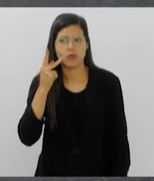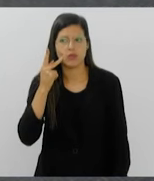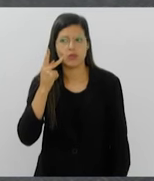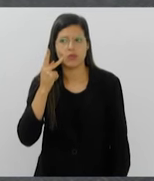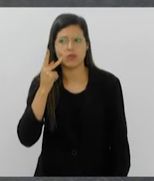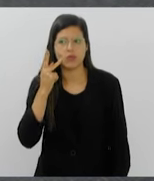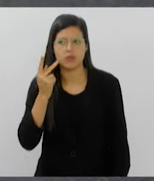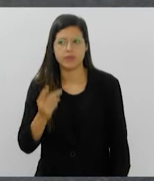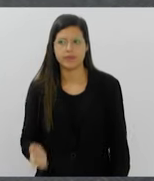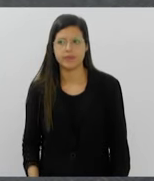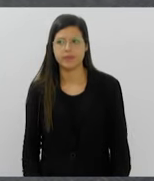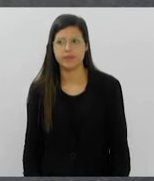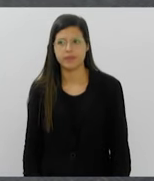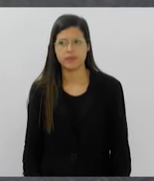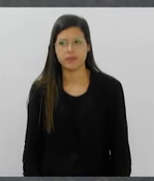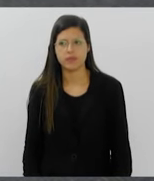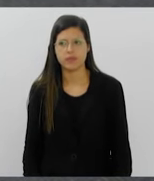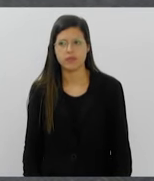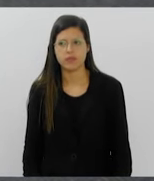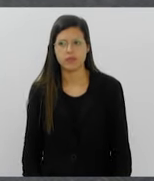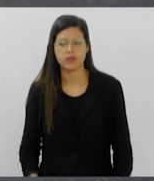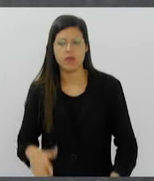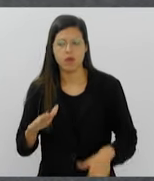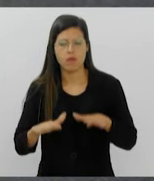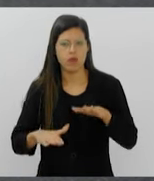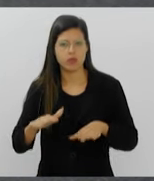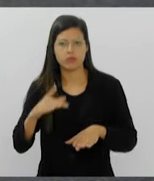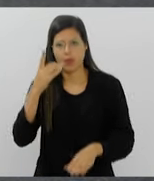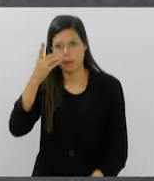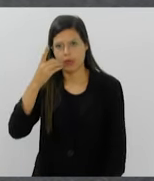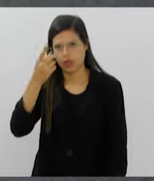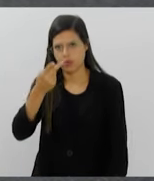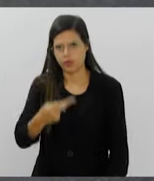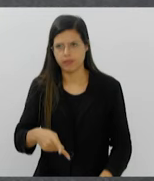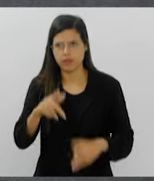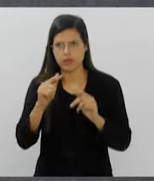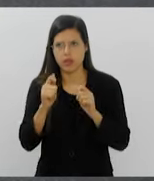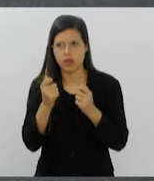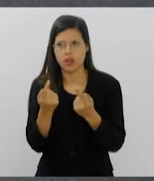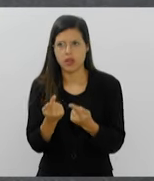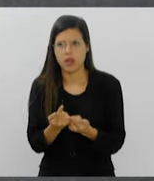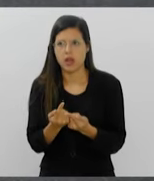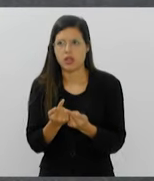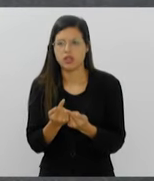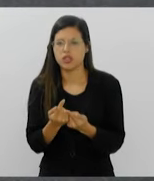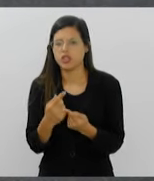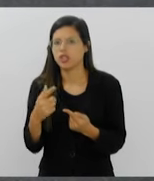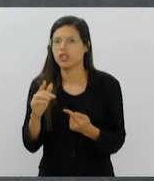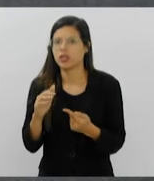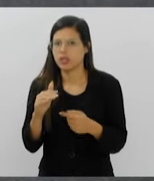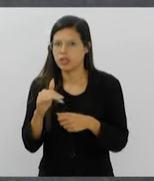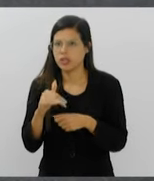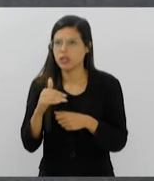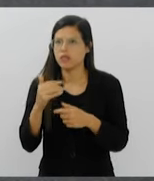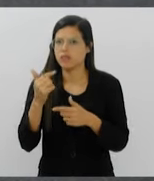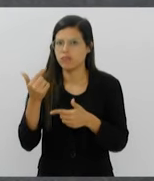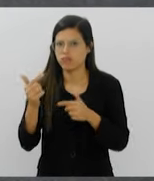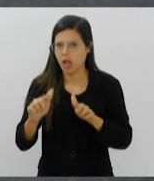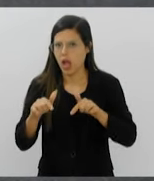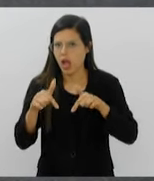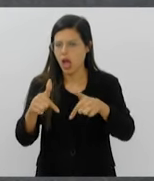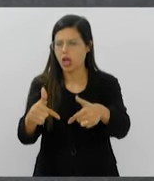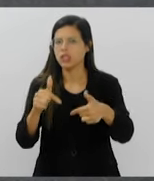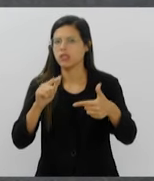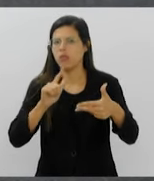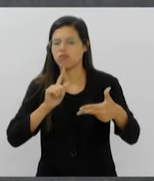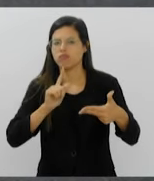Paulo talvez seja o deputado nessa casa que mais legislou ao longo dos seus mandatos sobre a temática do